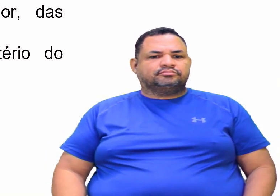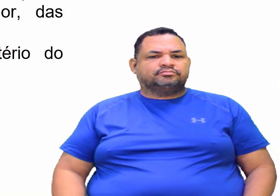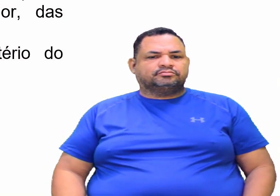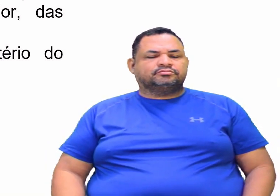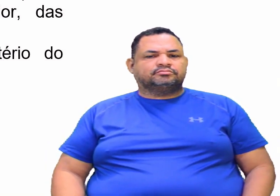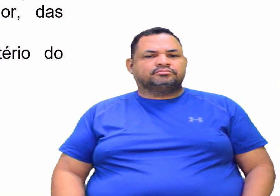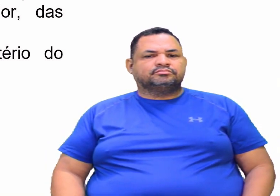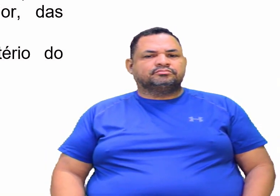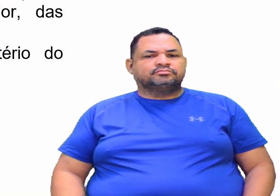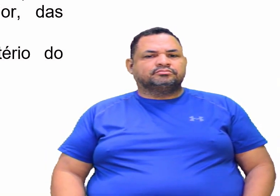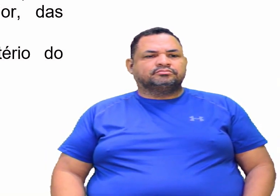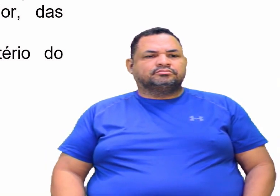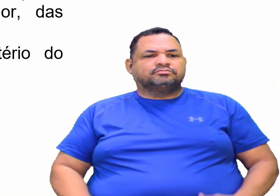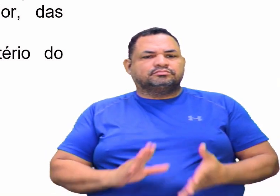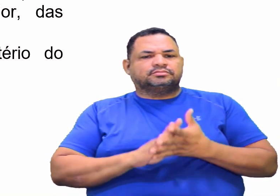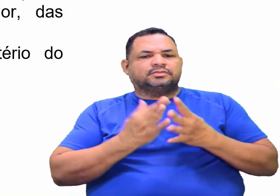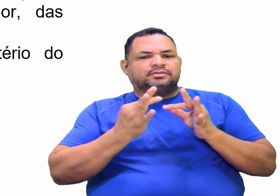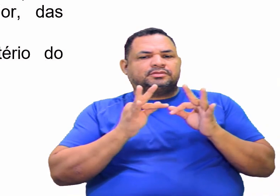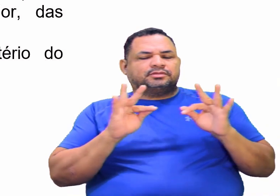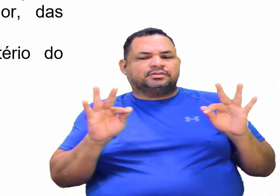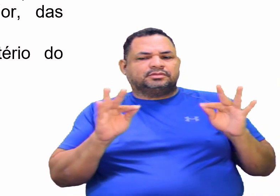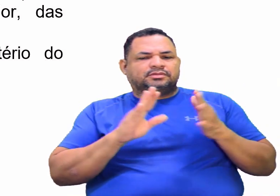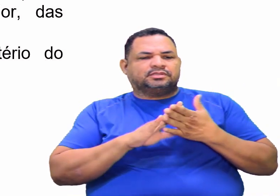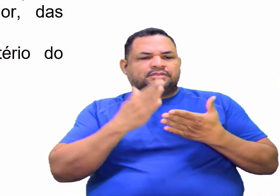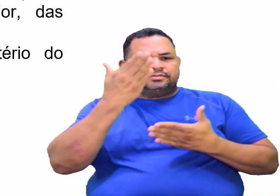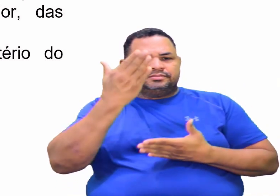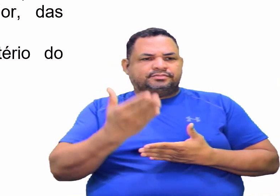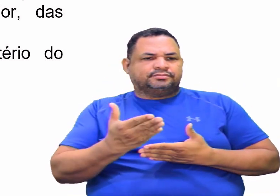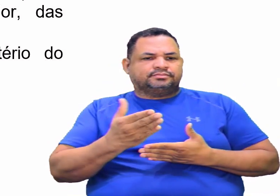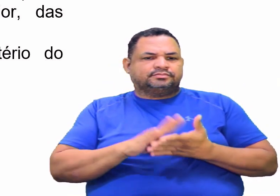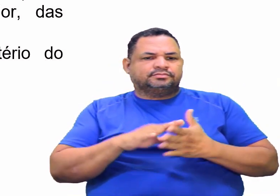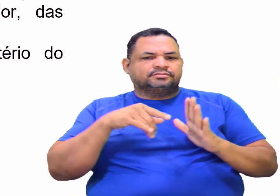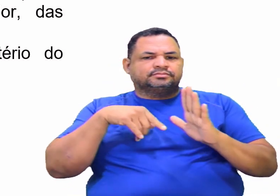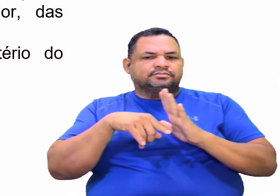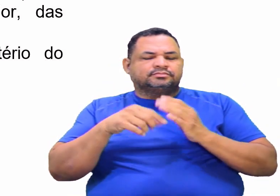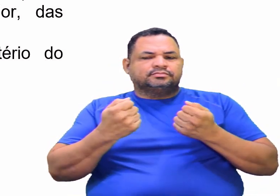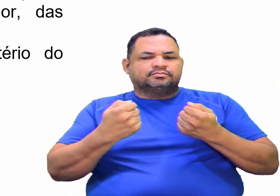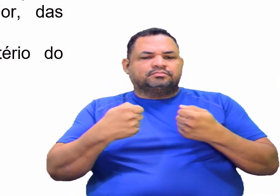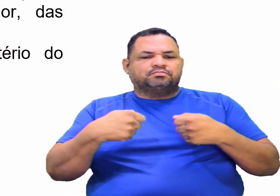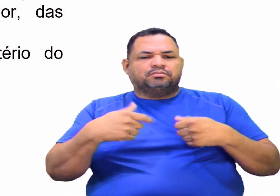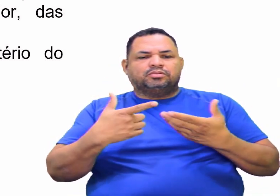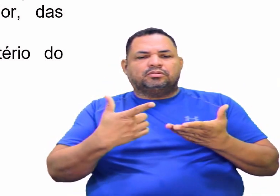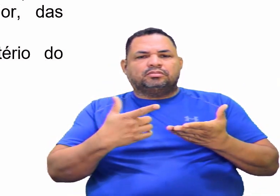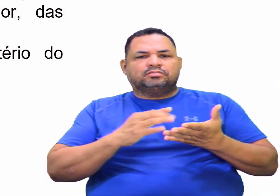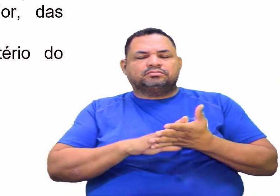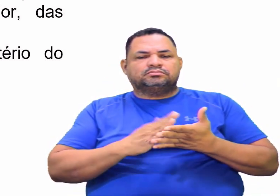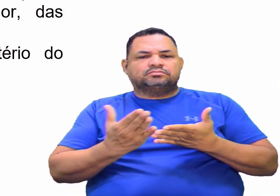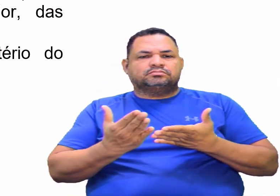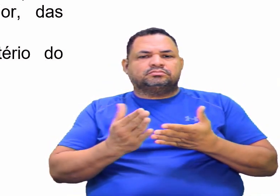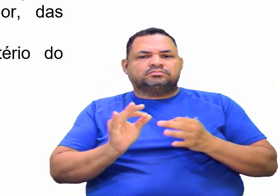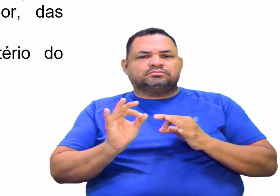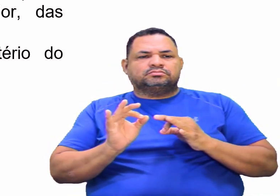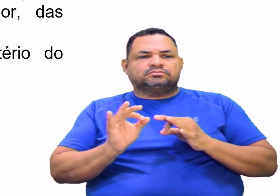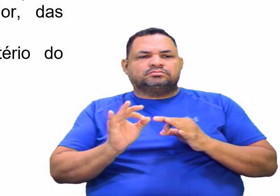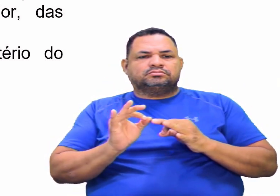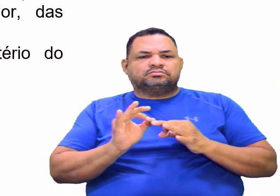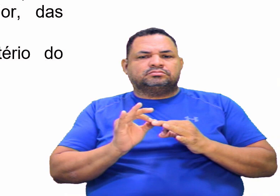as próprias frases, né, que estão aí na questão, elas podem lhe levar